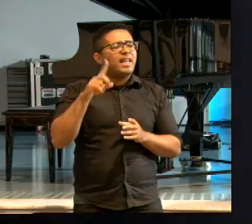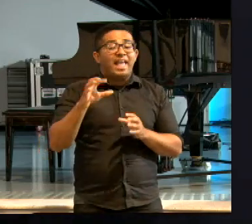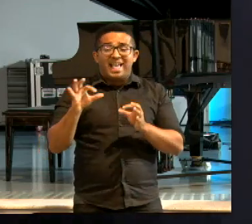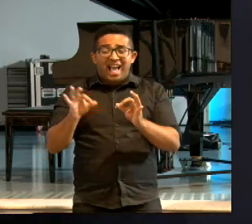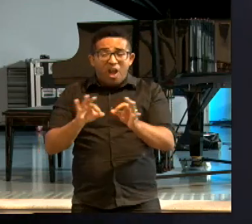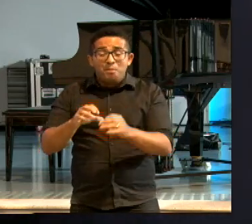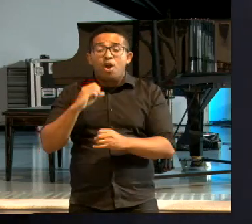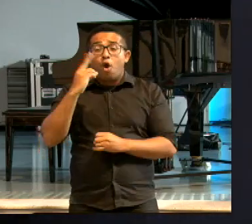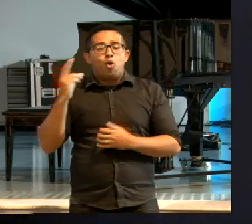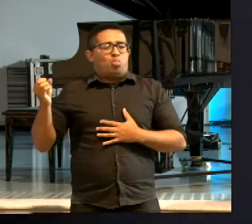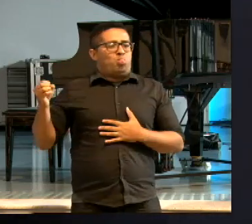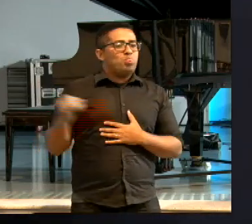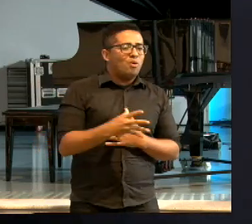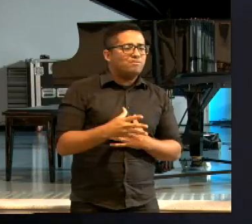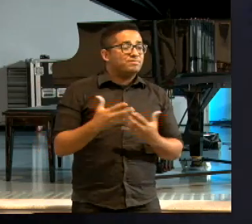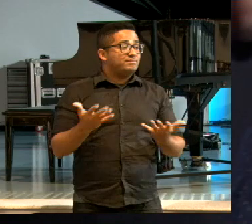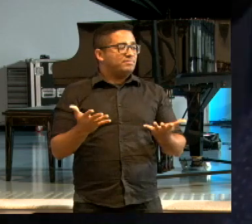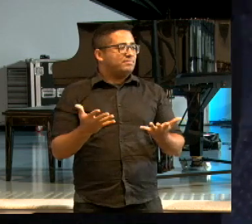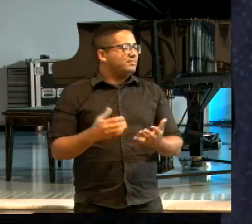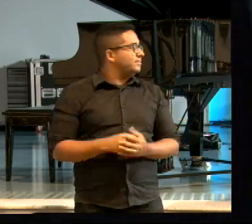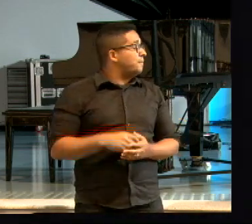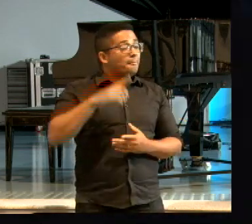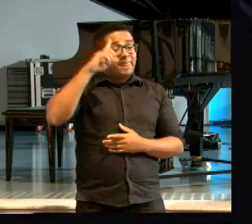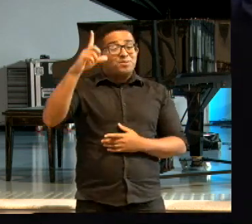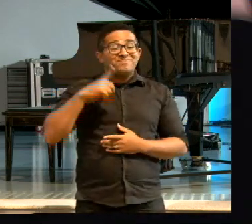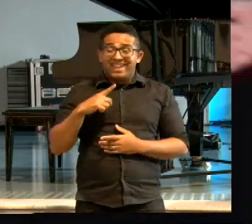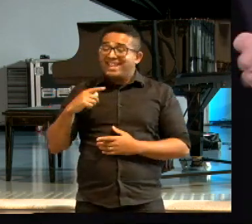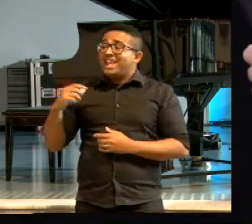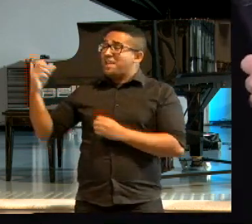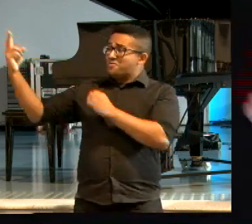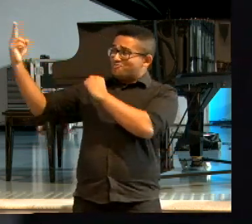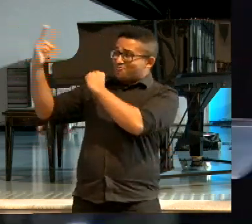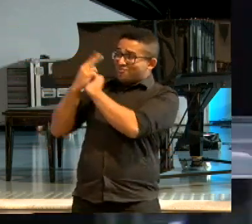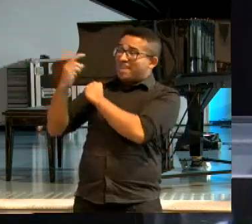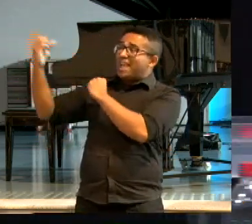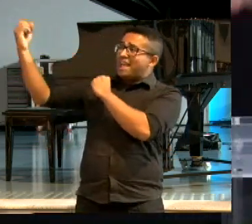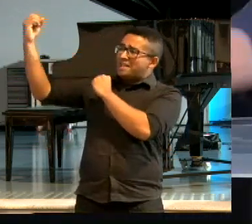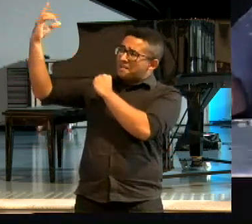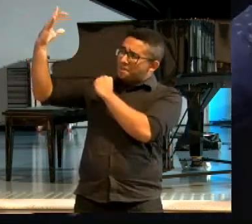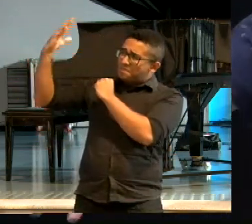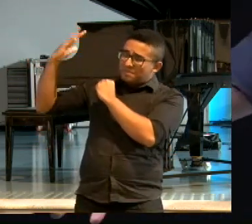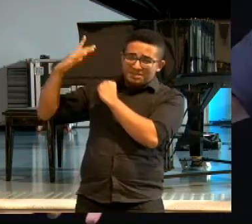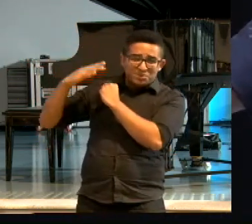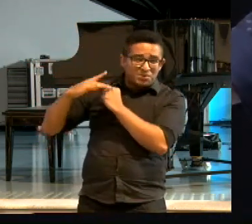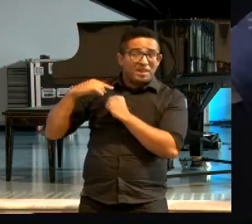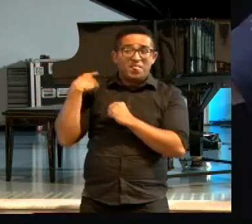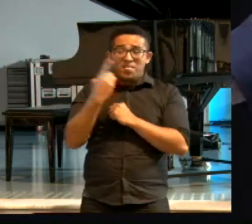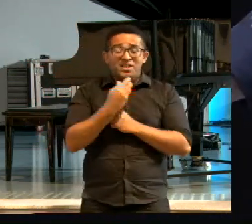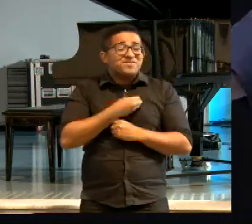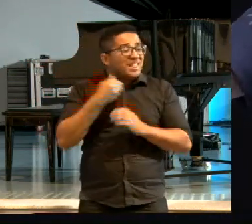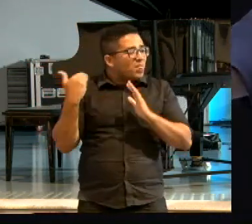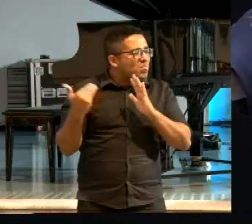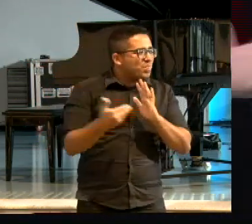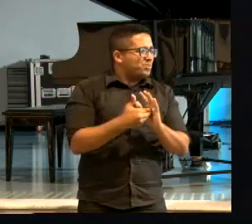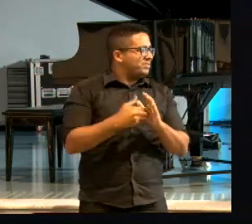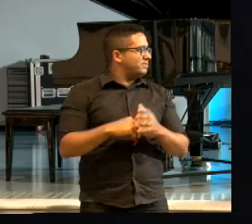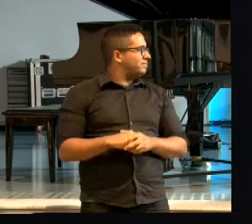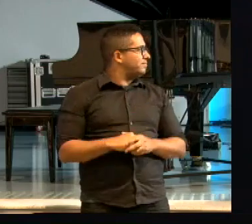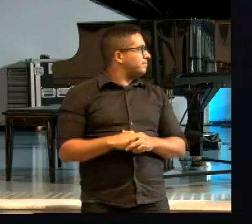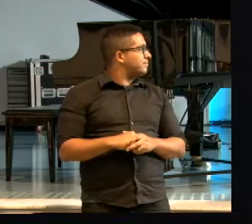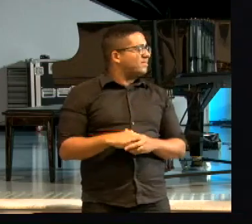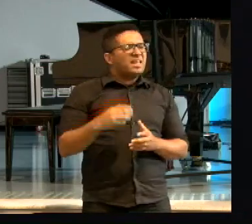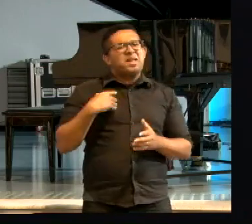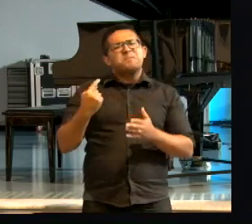renovo? Eu vou repetir, Deus tem uma provisão completa para todas as áreas das nossas vidas. E eu